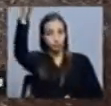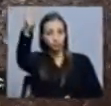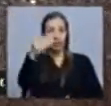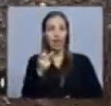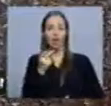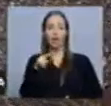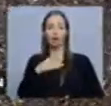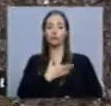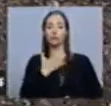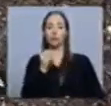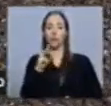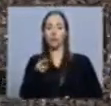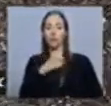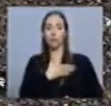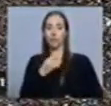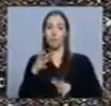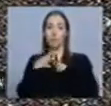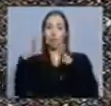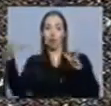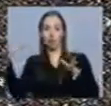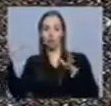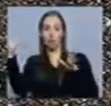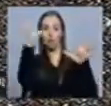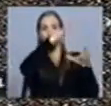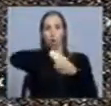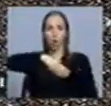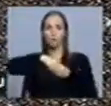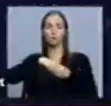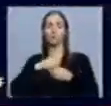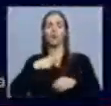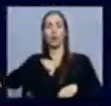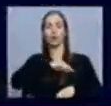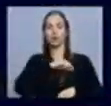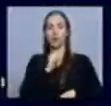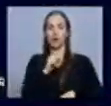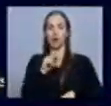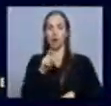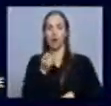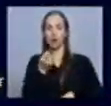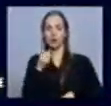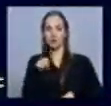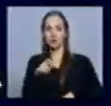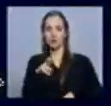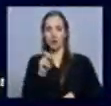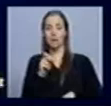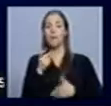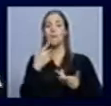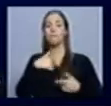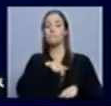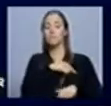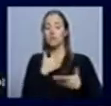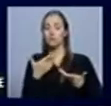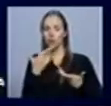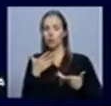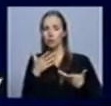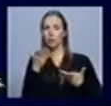maciça e maior, iria engolir, entre aspas, a nossa própria Via Láctea. Pois bem, este estudo agora que foi apresentado utiliza uma técnica muito interessante relacionada com a velocidade de